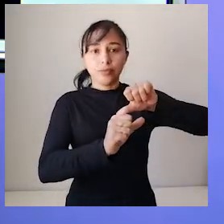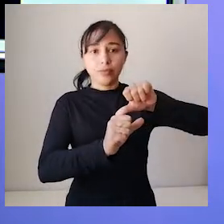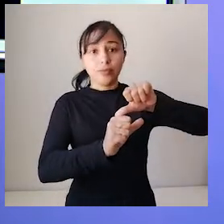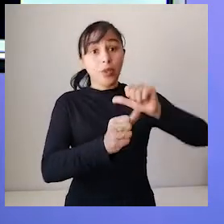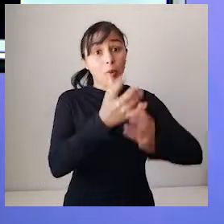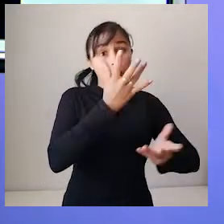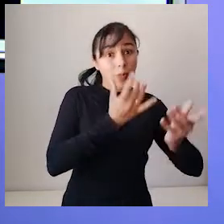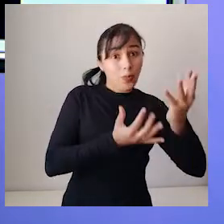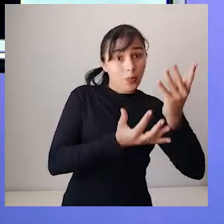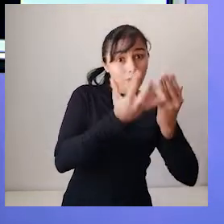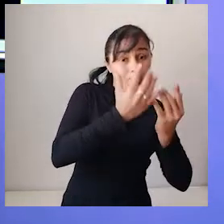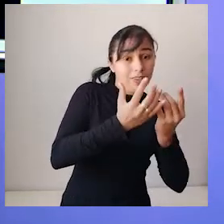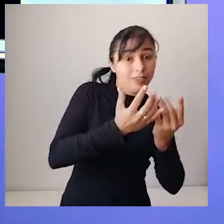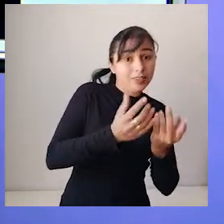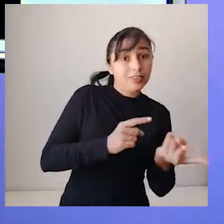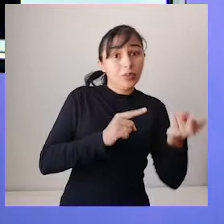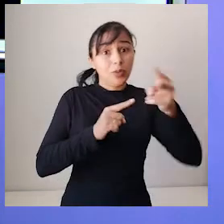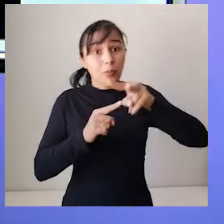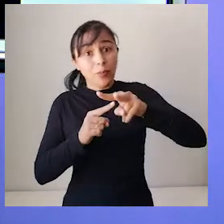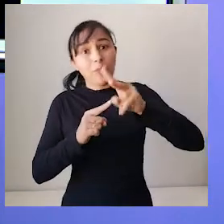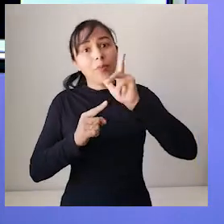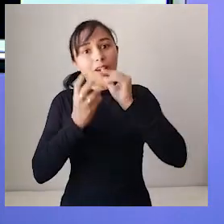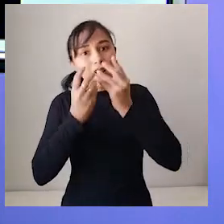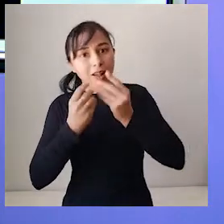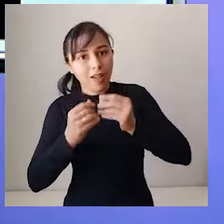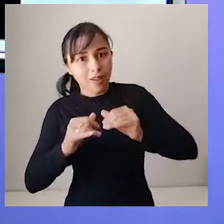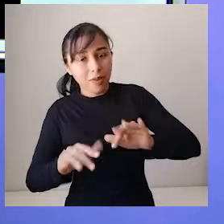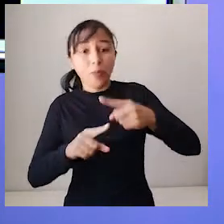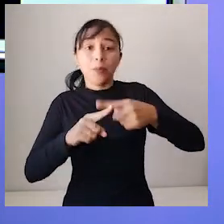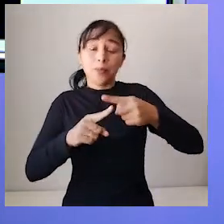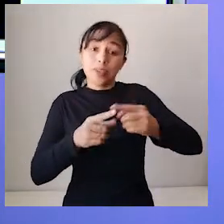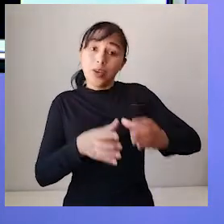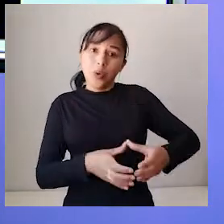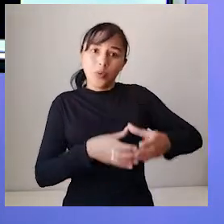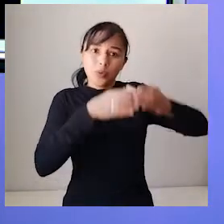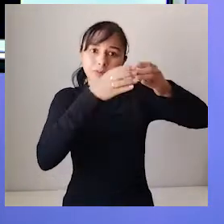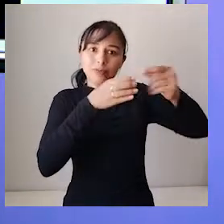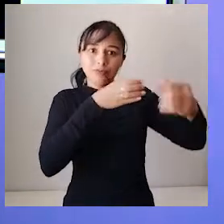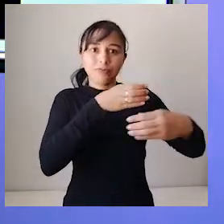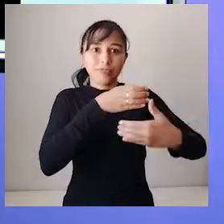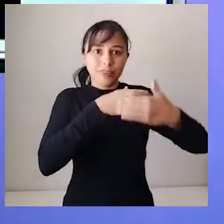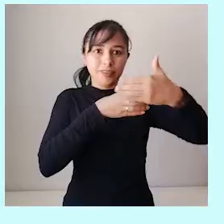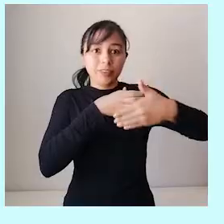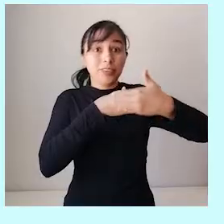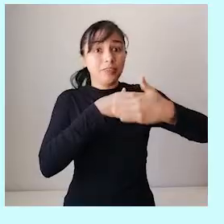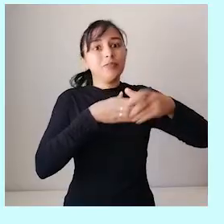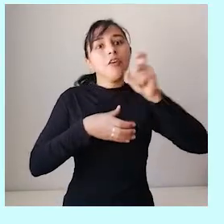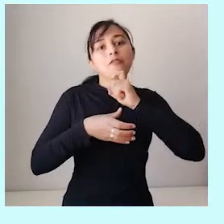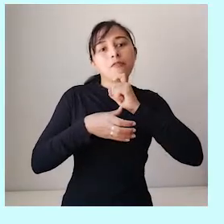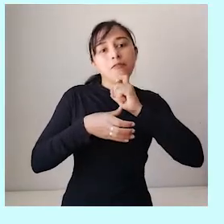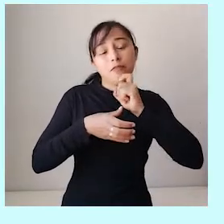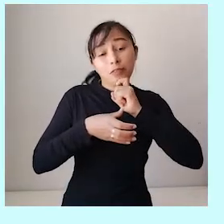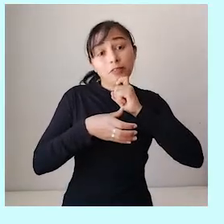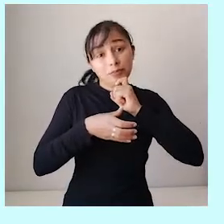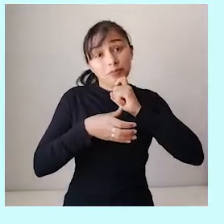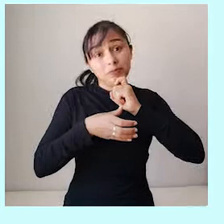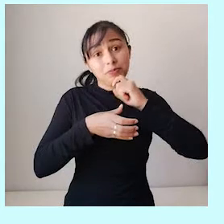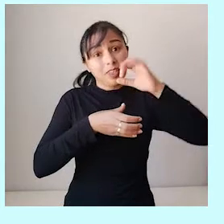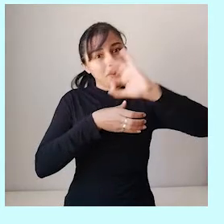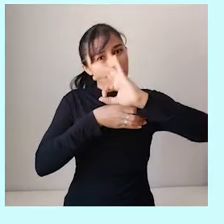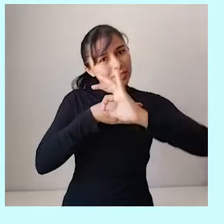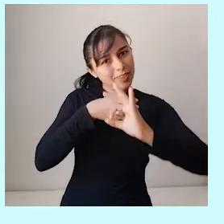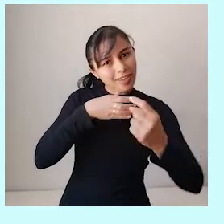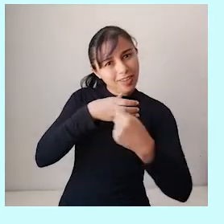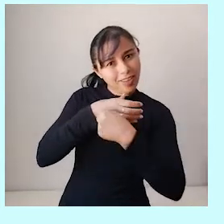estado líquido, por conta que o recipiente estava gelado. Então, essas gotículas